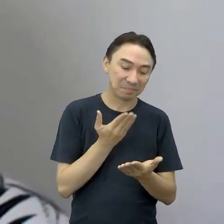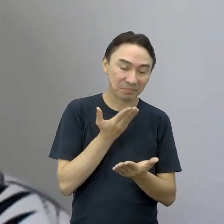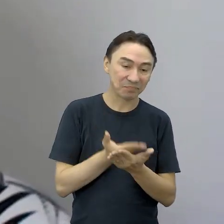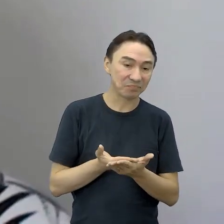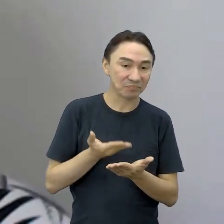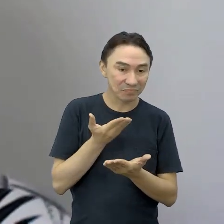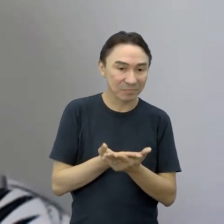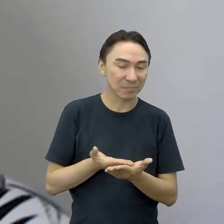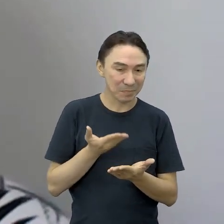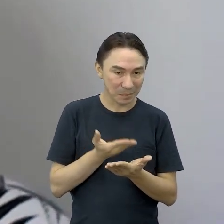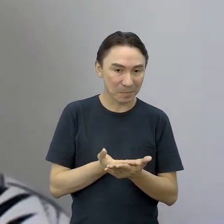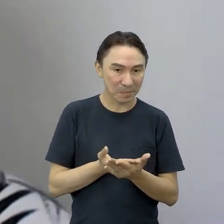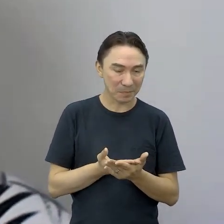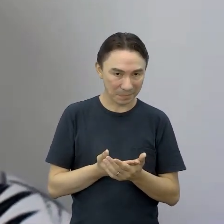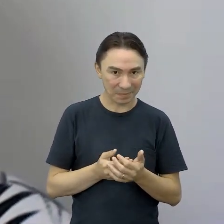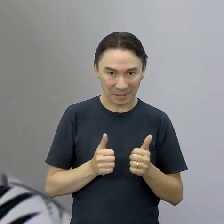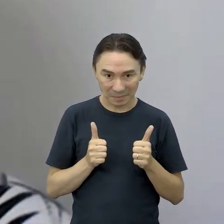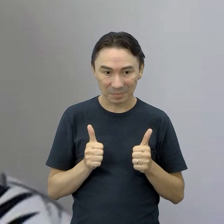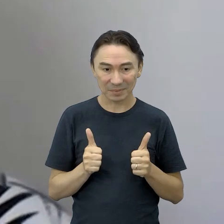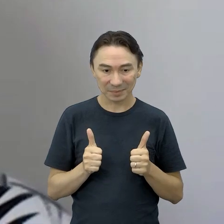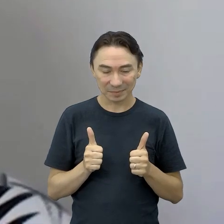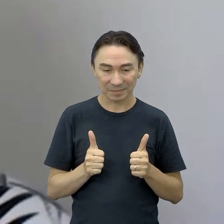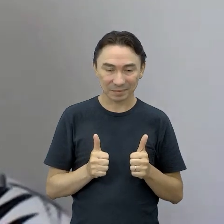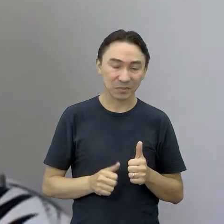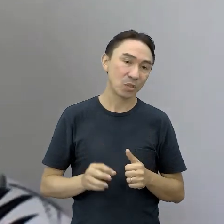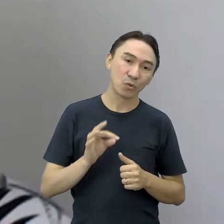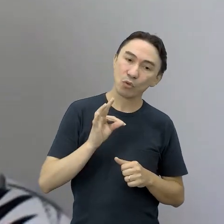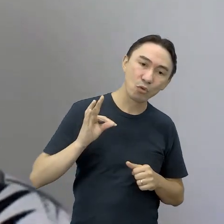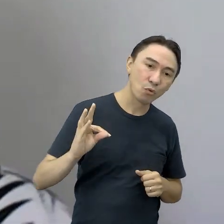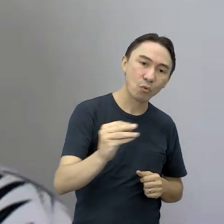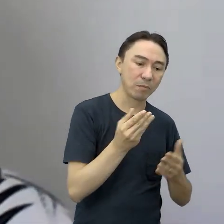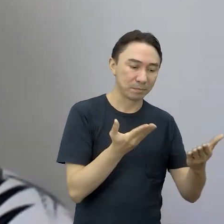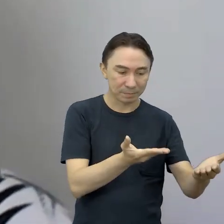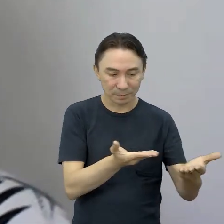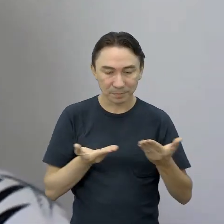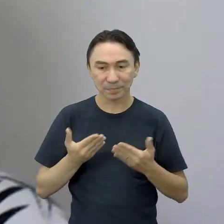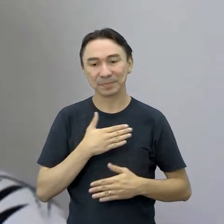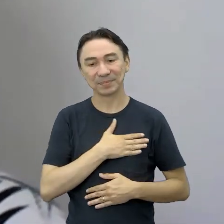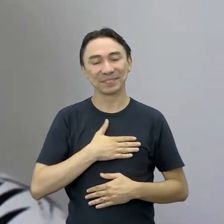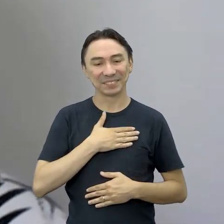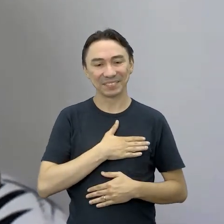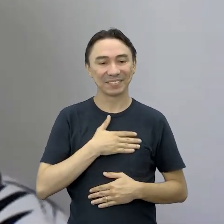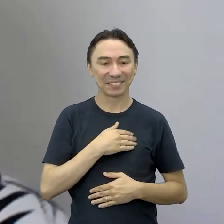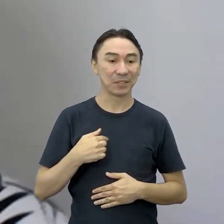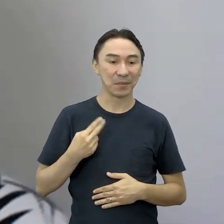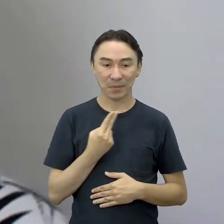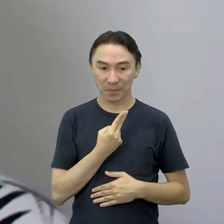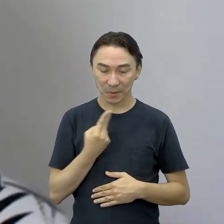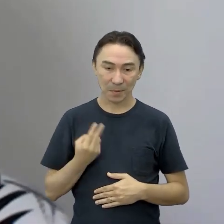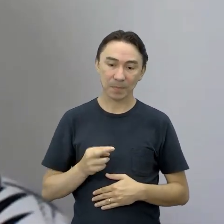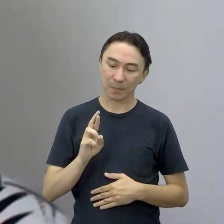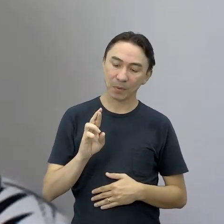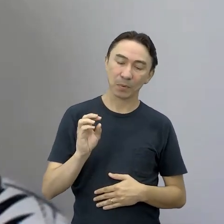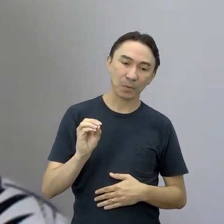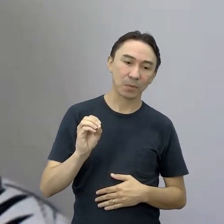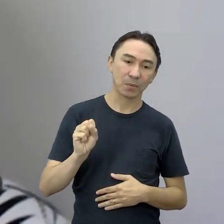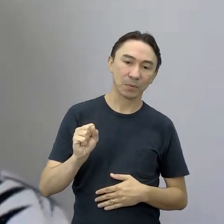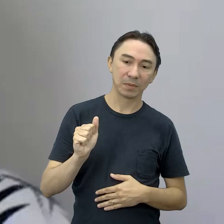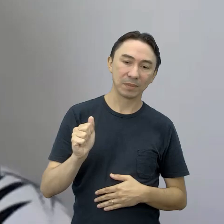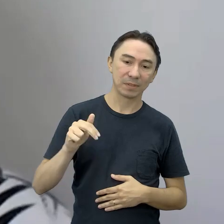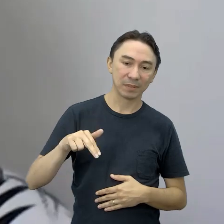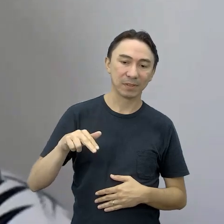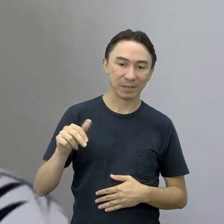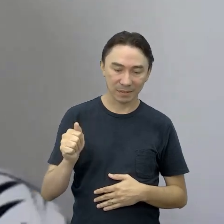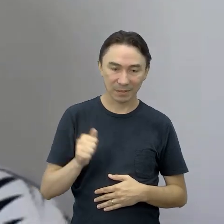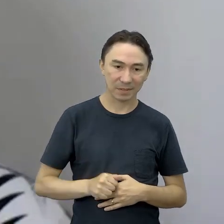momentos assíncronos, né? Então, sejam todos bem-vindos. Eu sou a professora Rosana, professora de matemática,